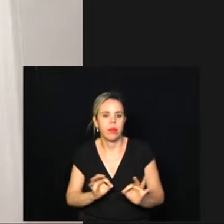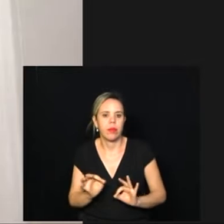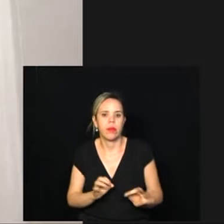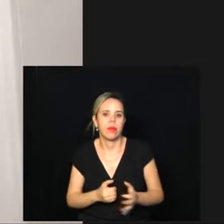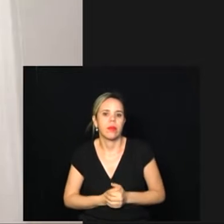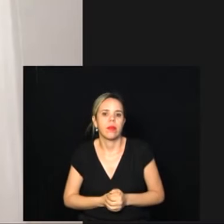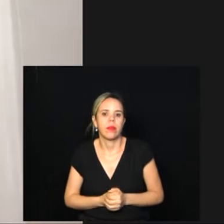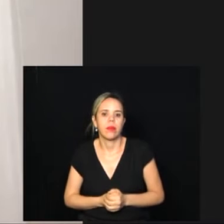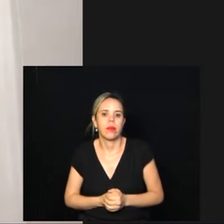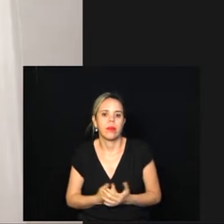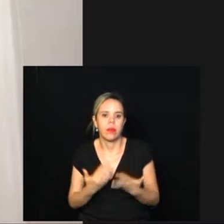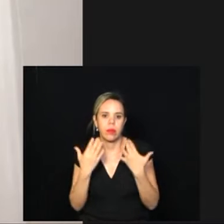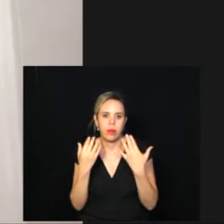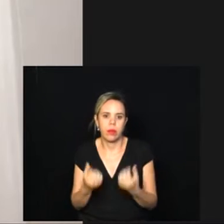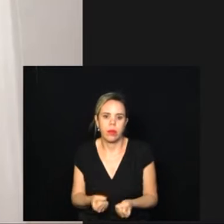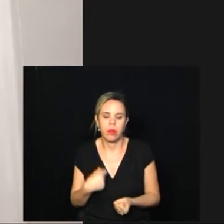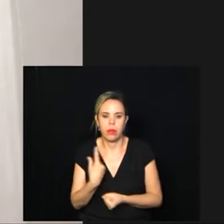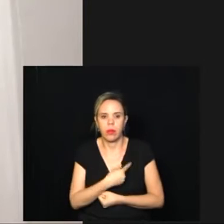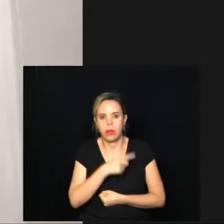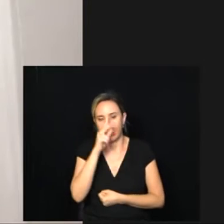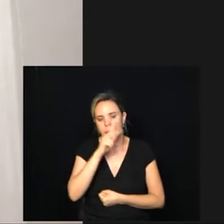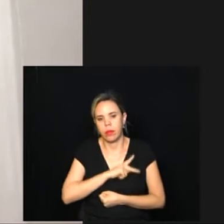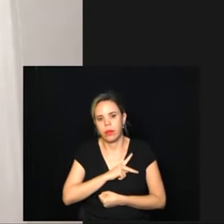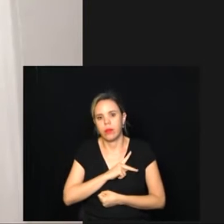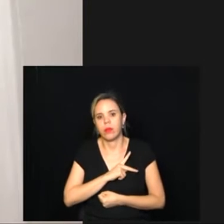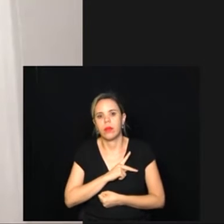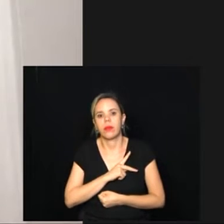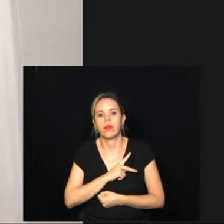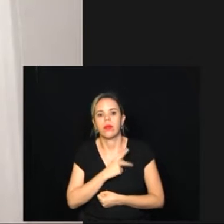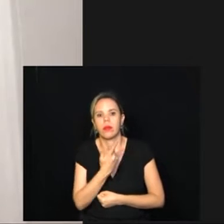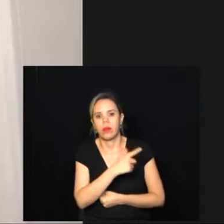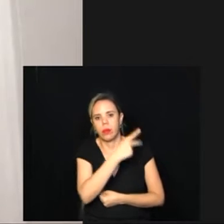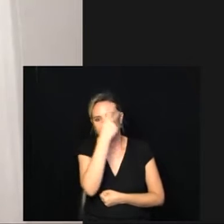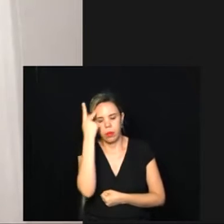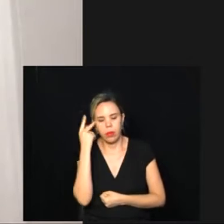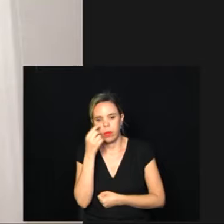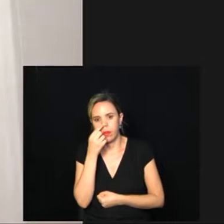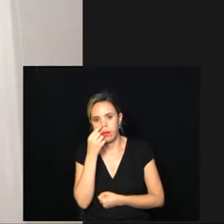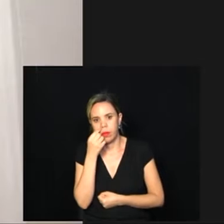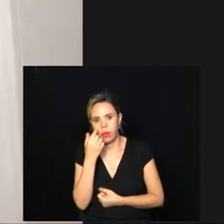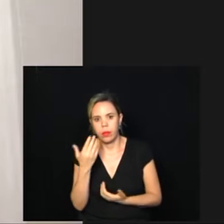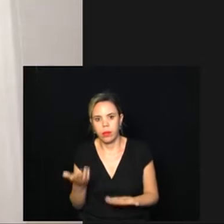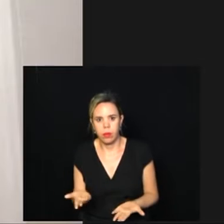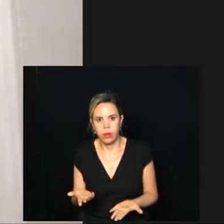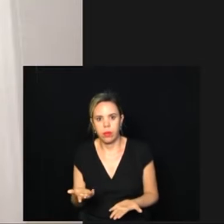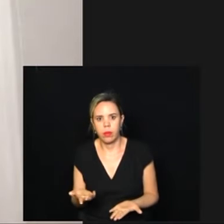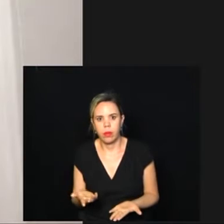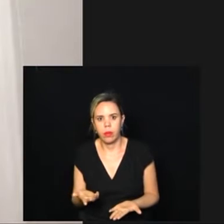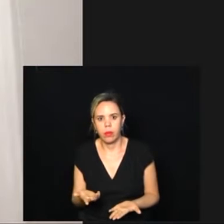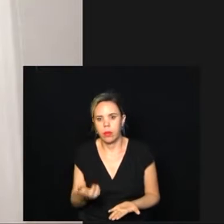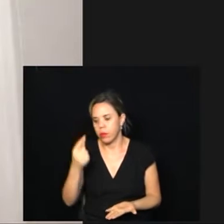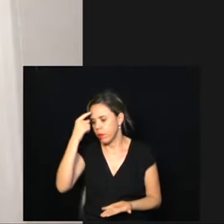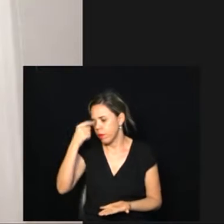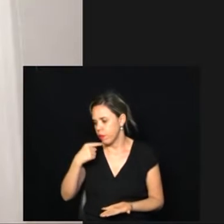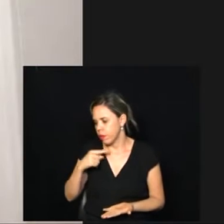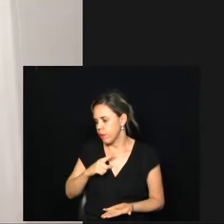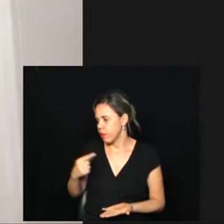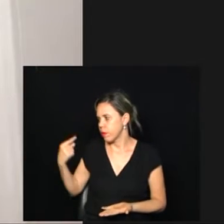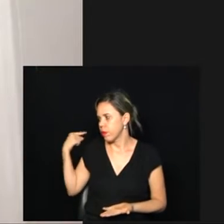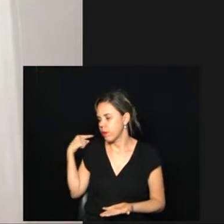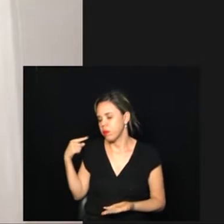preparado para encarar para a gente mesmo, muito menos para as outras pessoas. E ainda mais com o perfil que eu tinha, sabe?